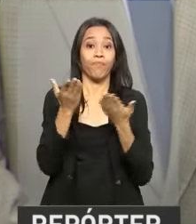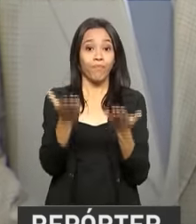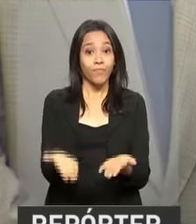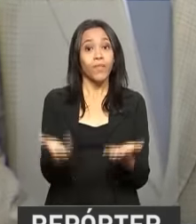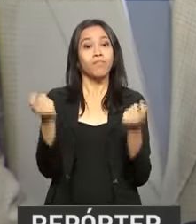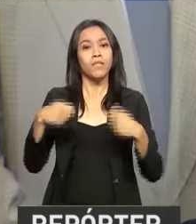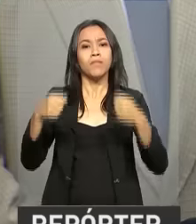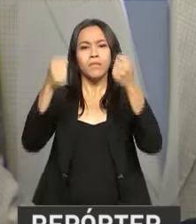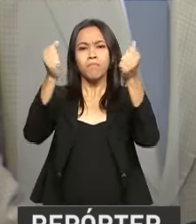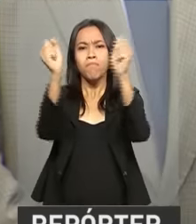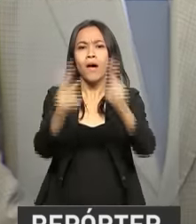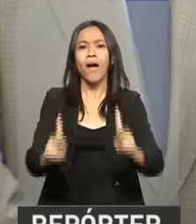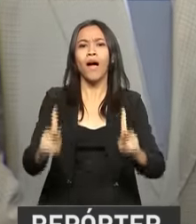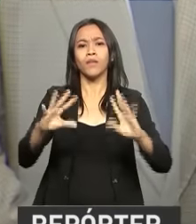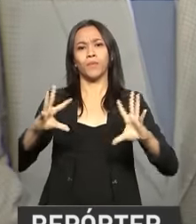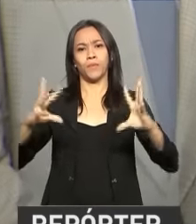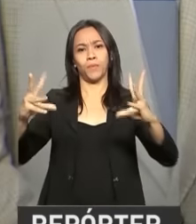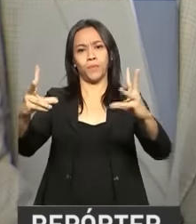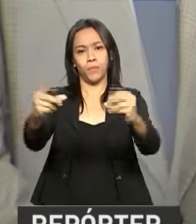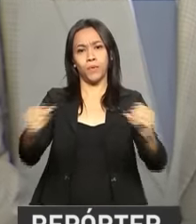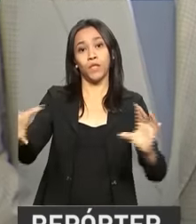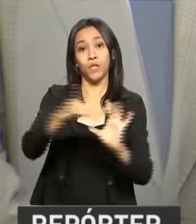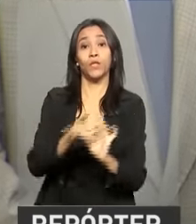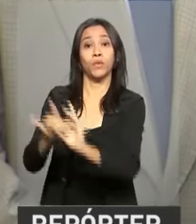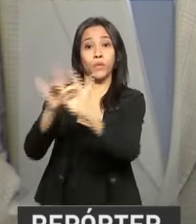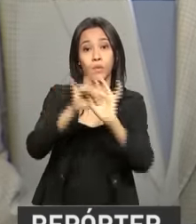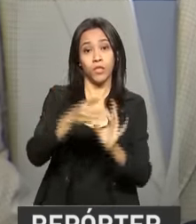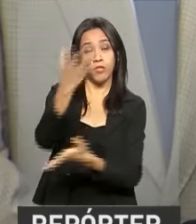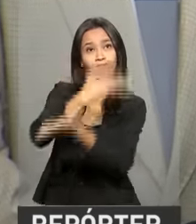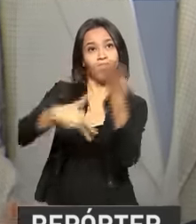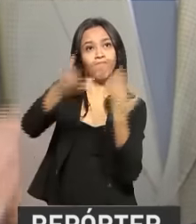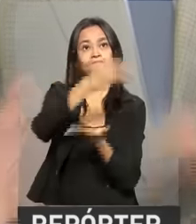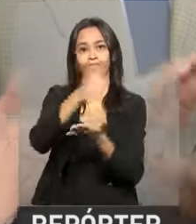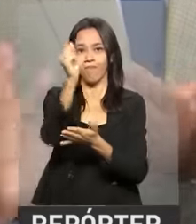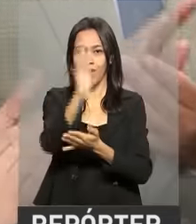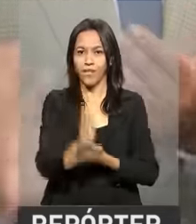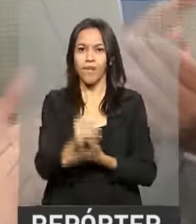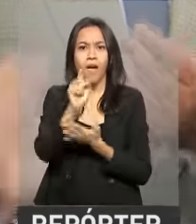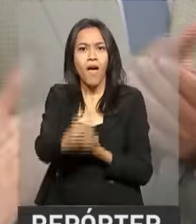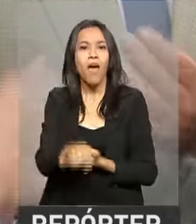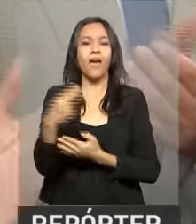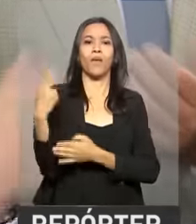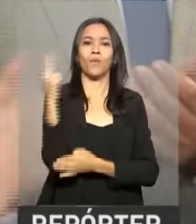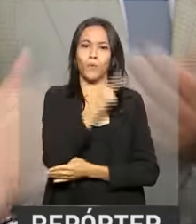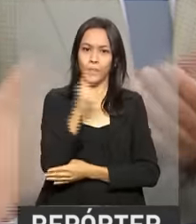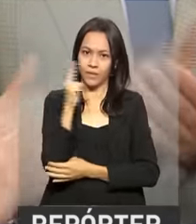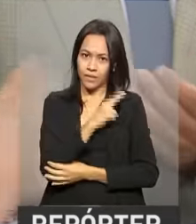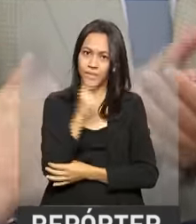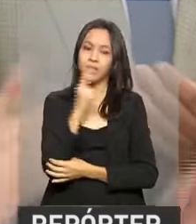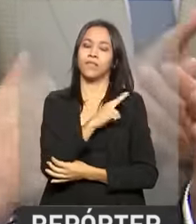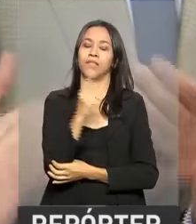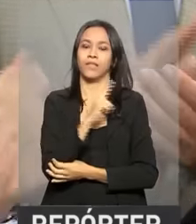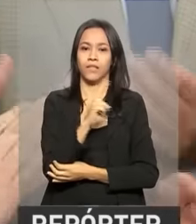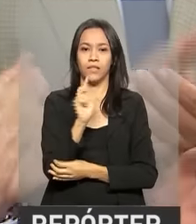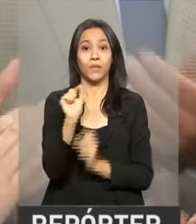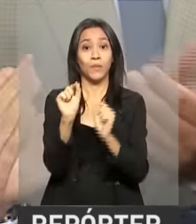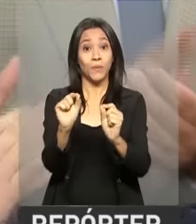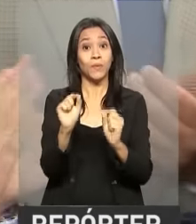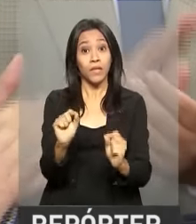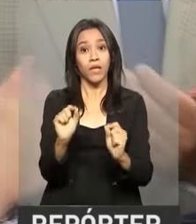a nação e unificar o Brasil é urgente fazermos